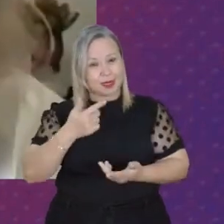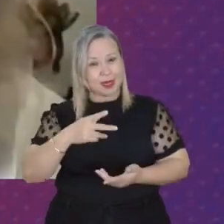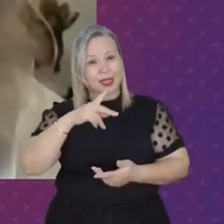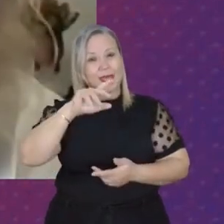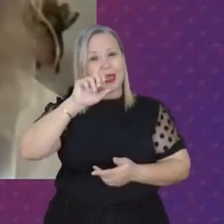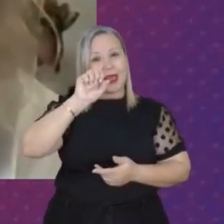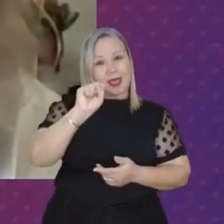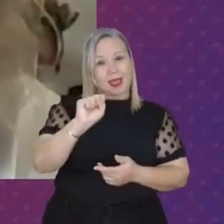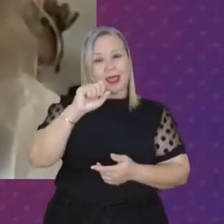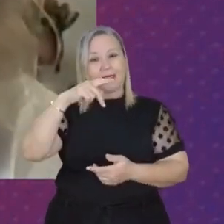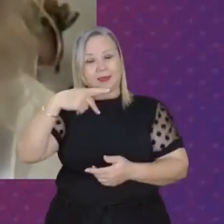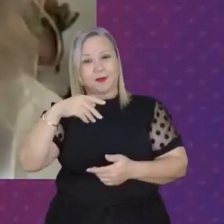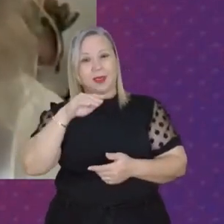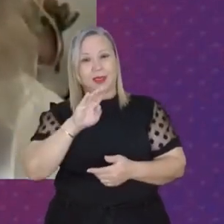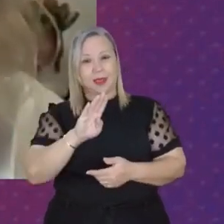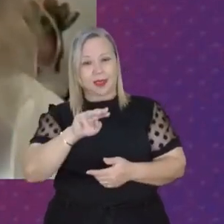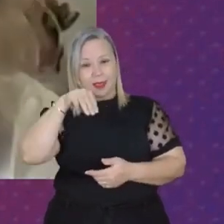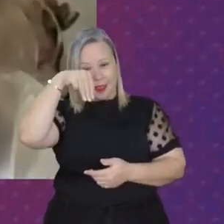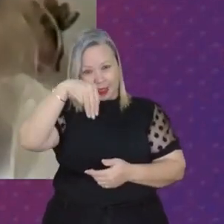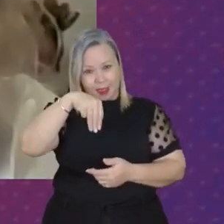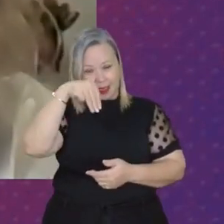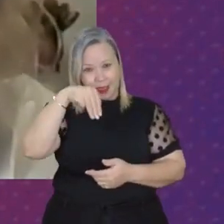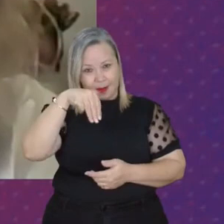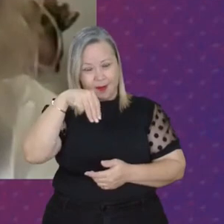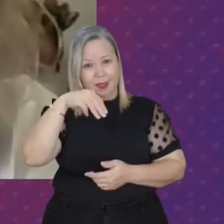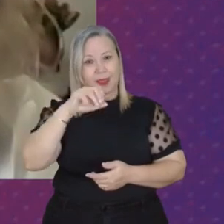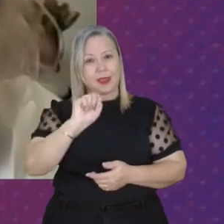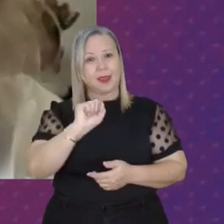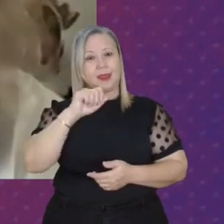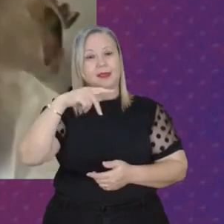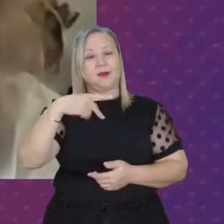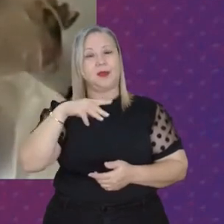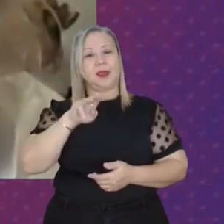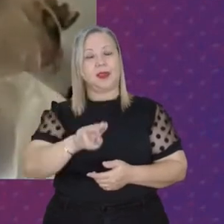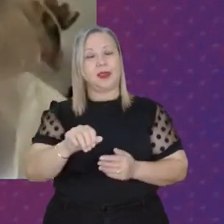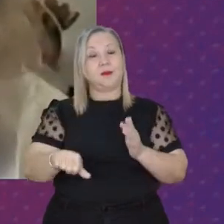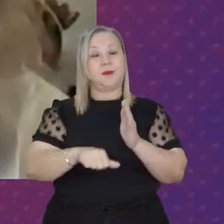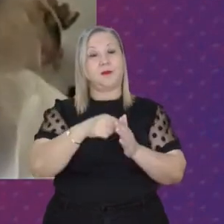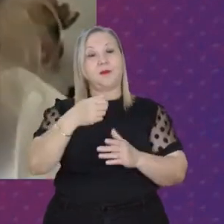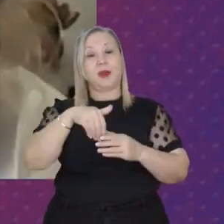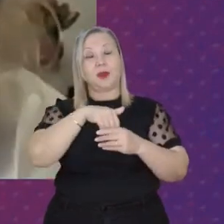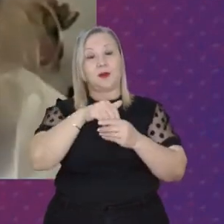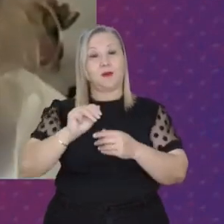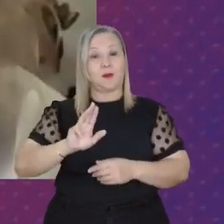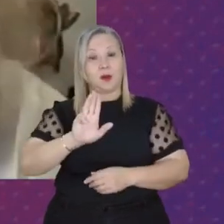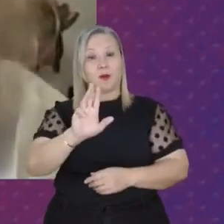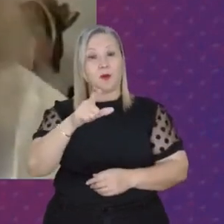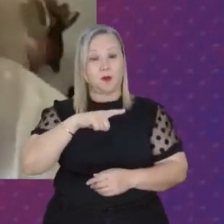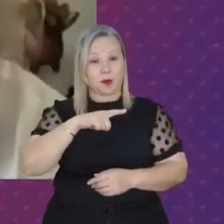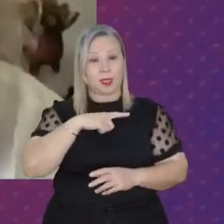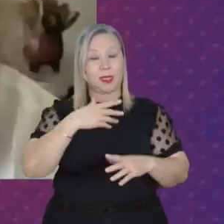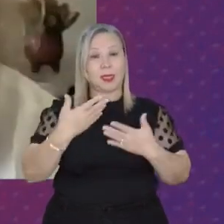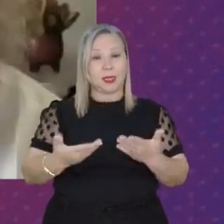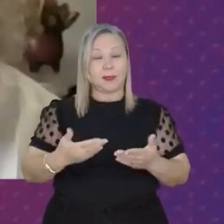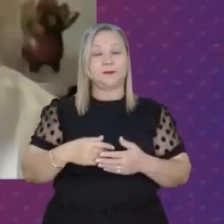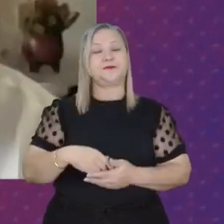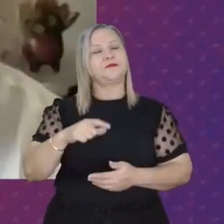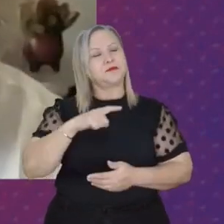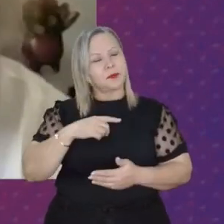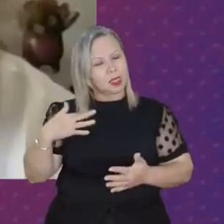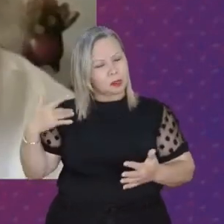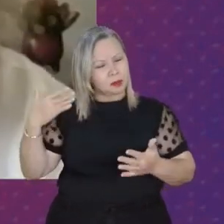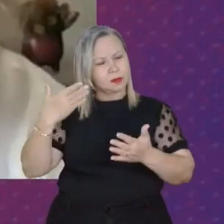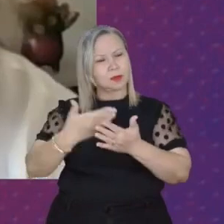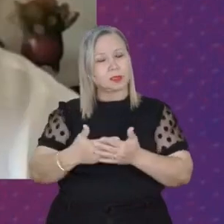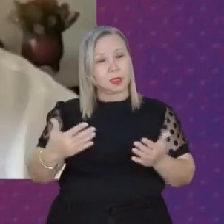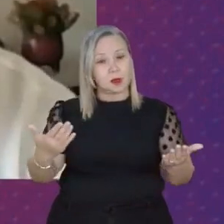SPM, no primeiro governo Lula, e que tem, até hoje,